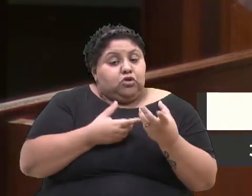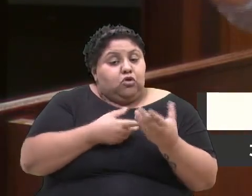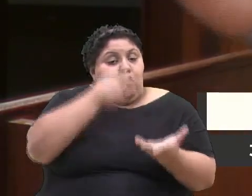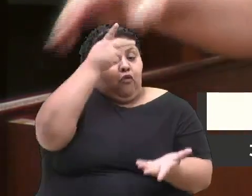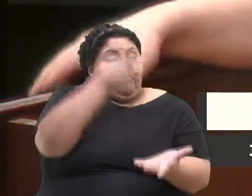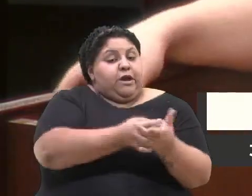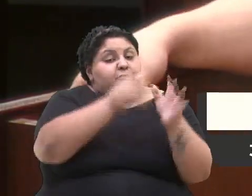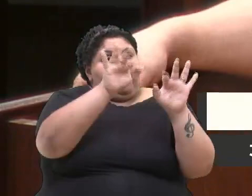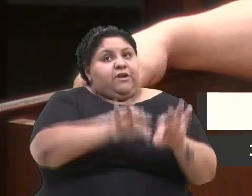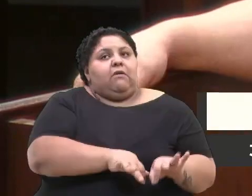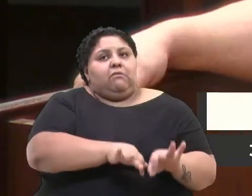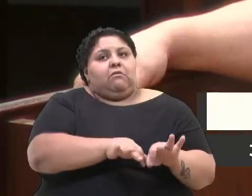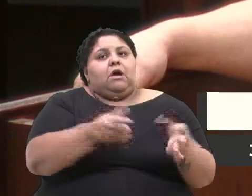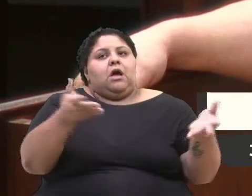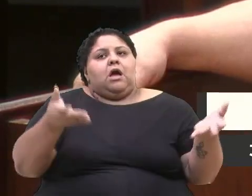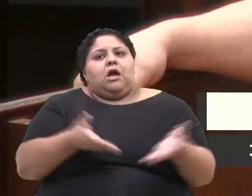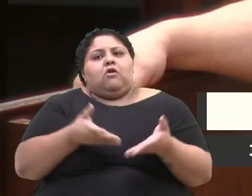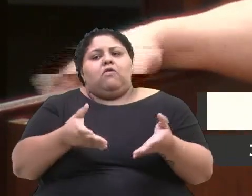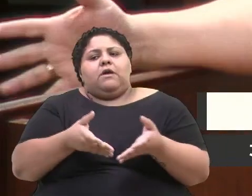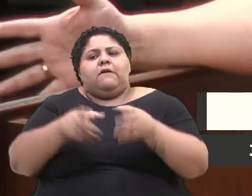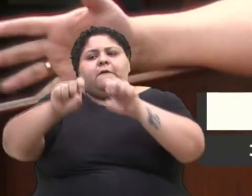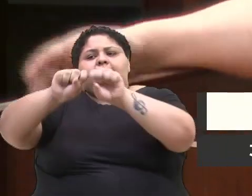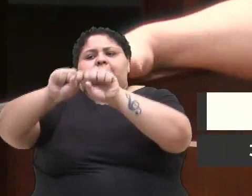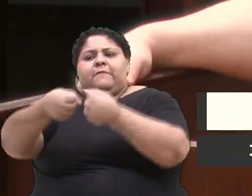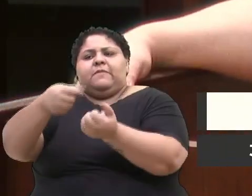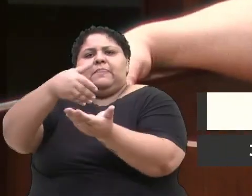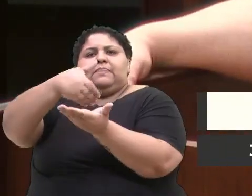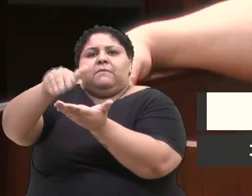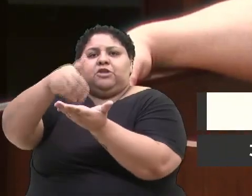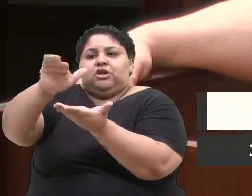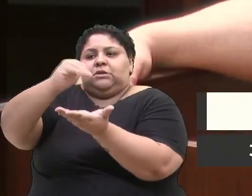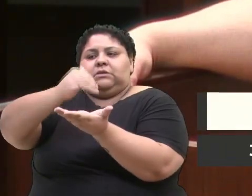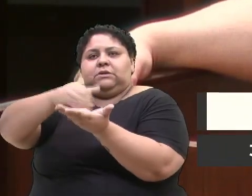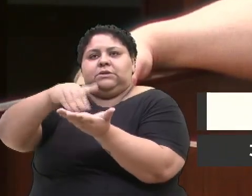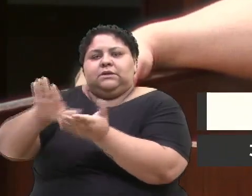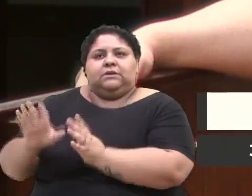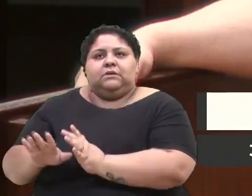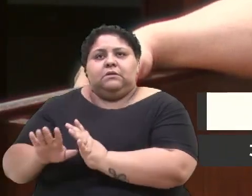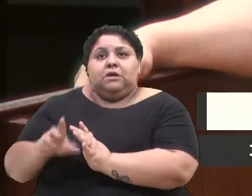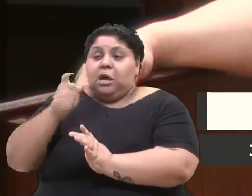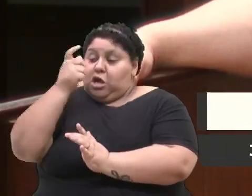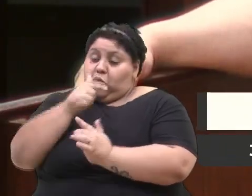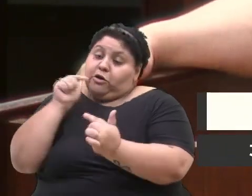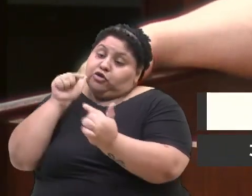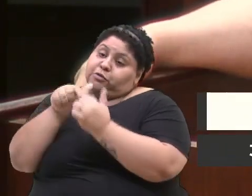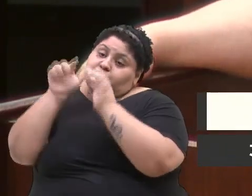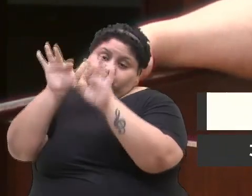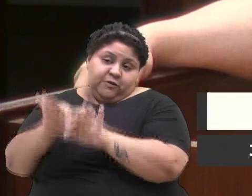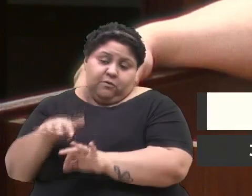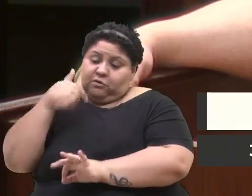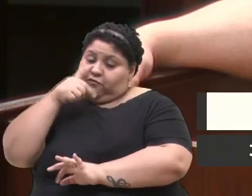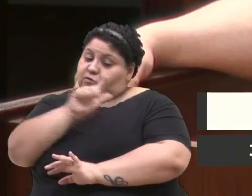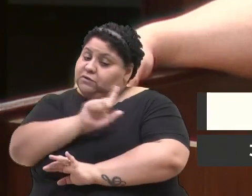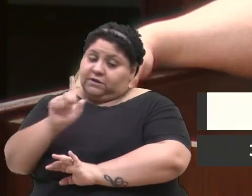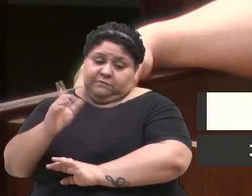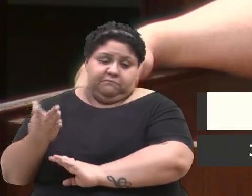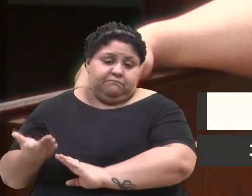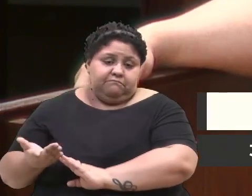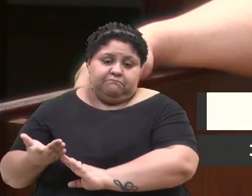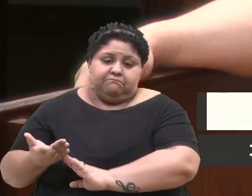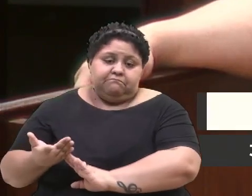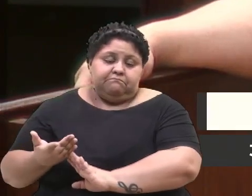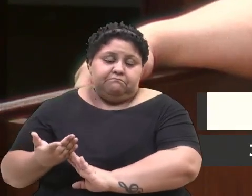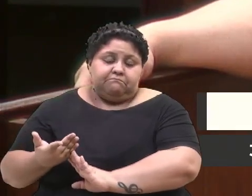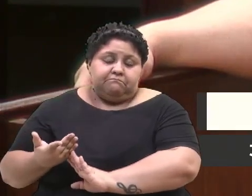derrubar a secretária. Esse foi o objetivo, talvez, final, que não vão conseguir. Que não vão